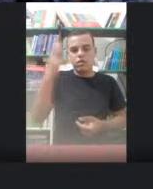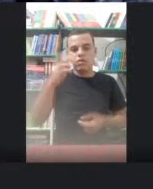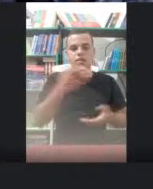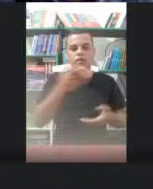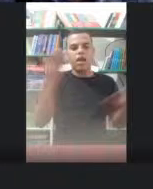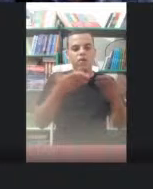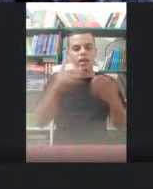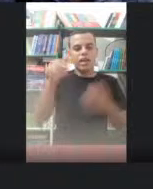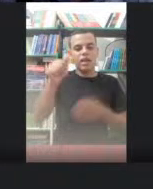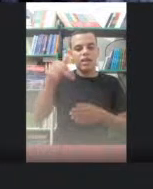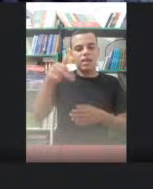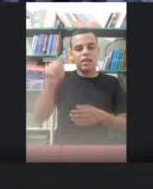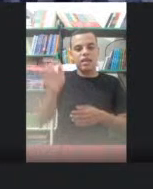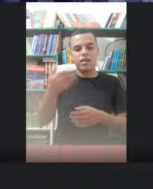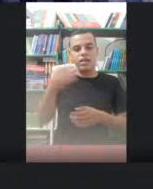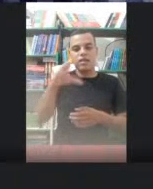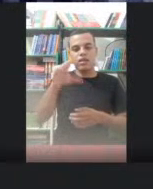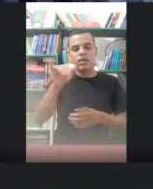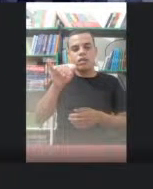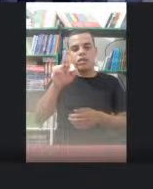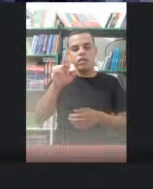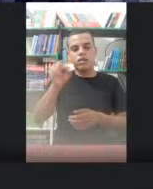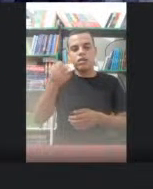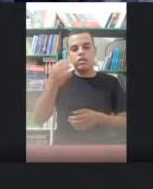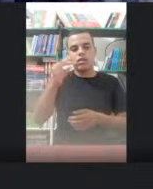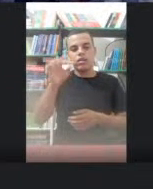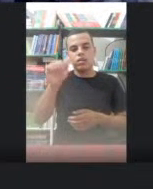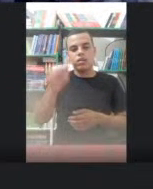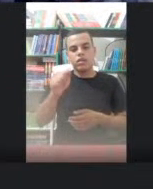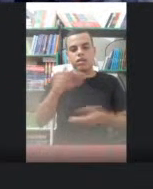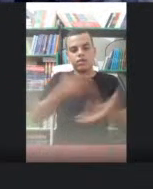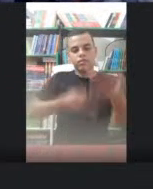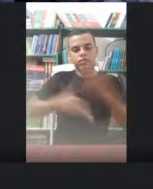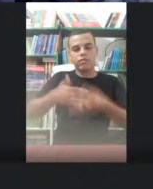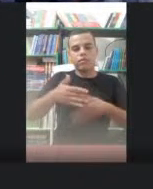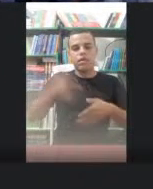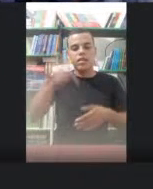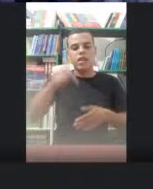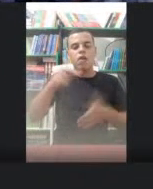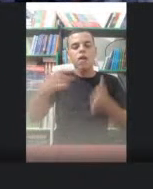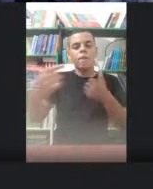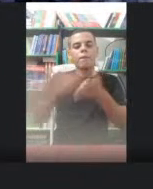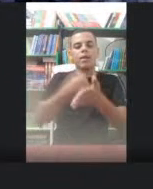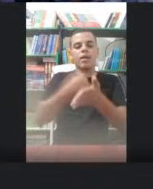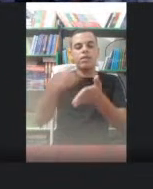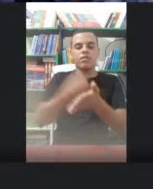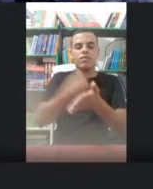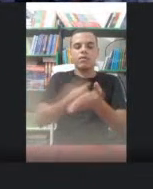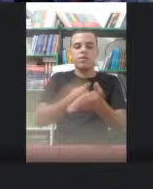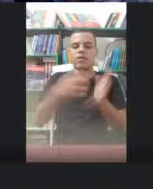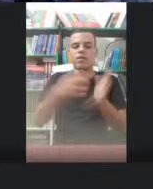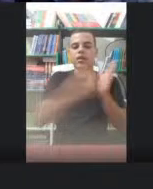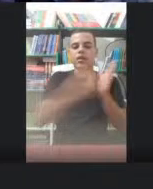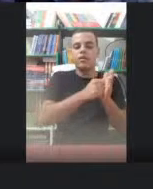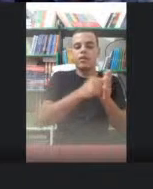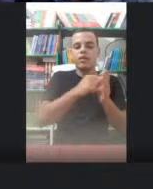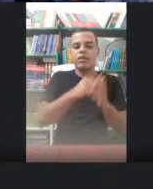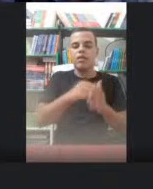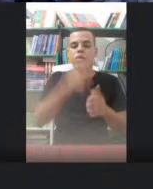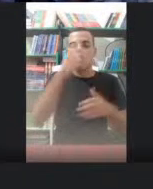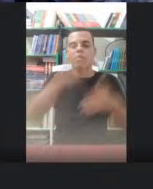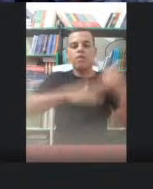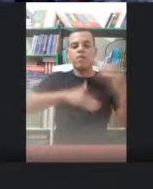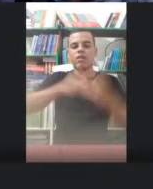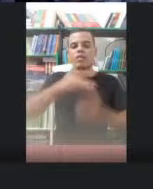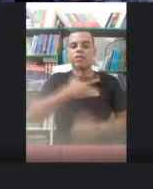do chat aqui, a gente tem uma pergunta, né, sobre as estratégias usadas para contornar a resistência dos profissionais de saúde na